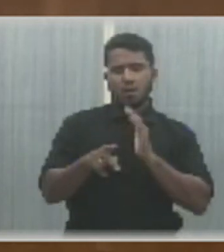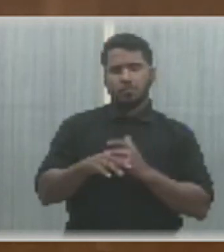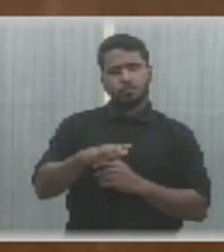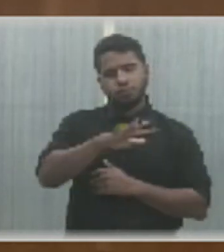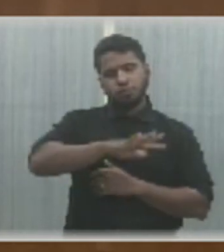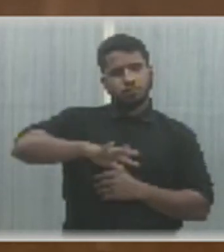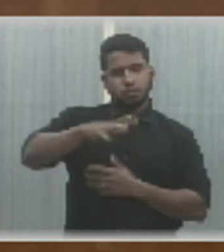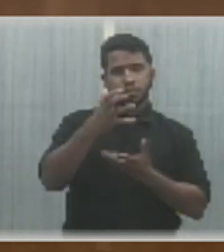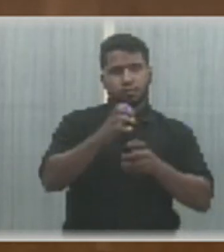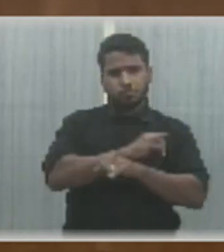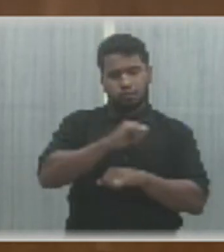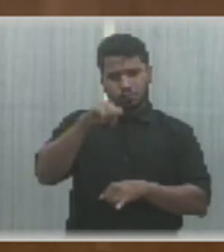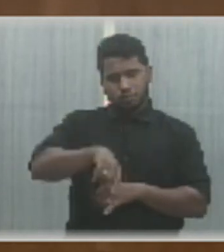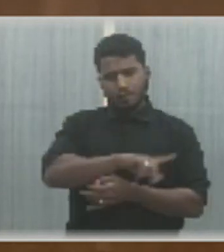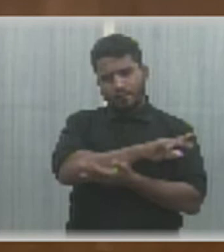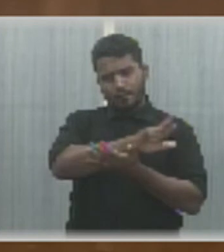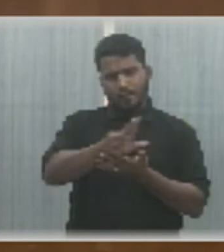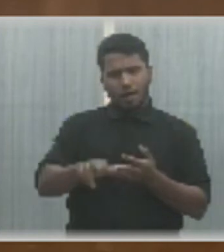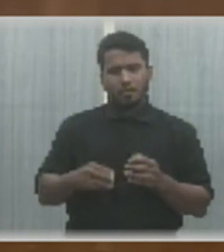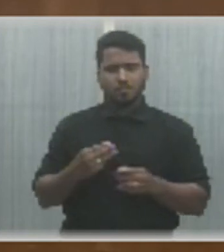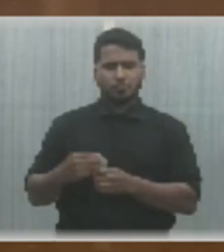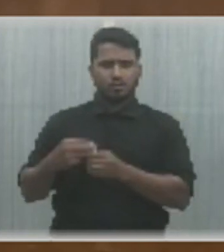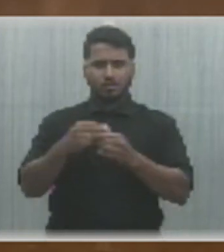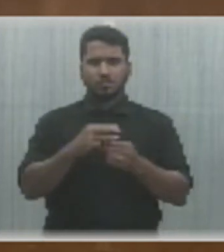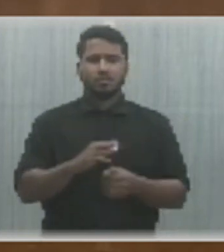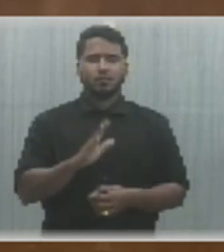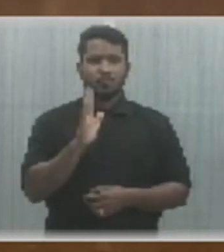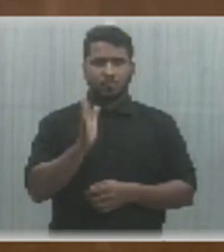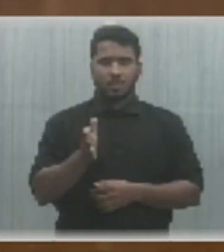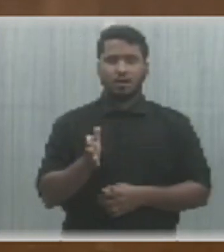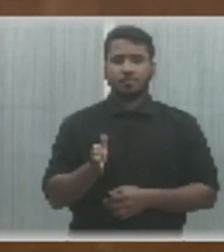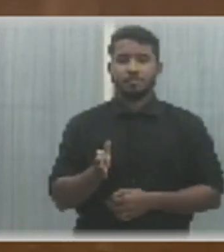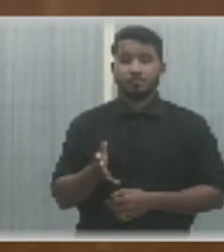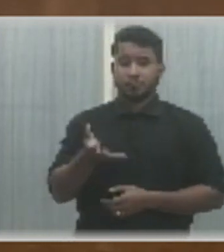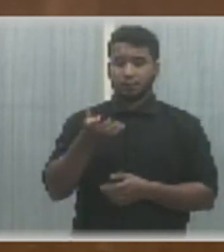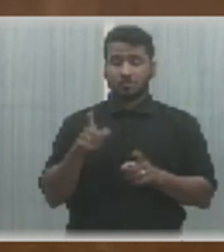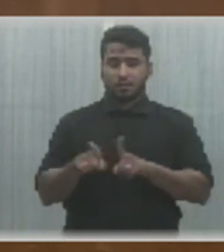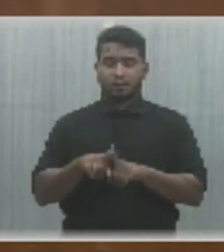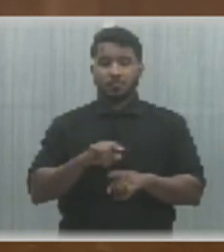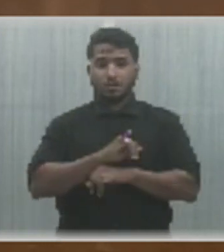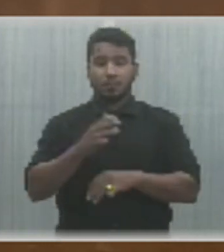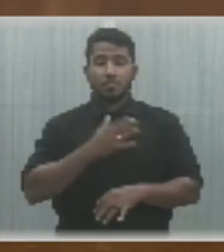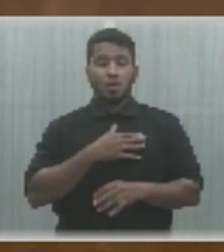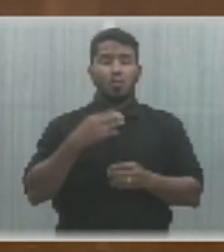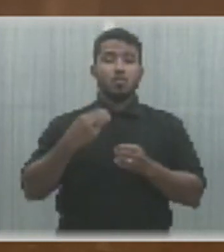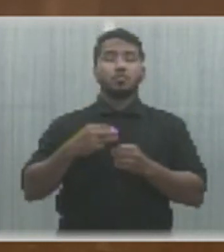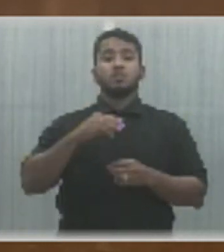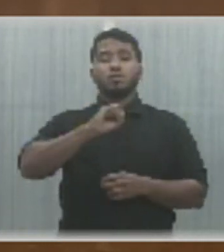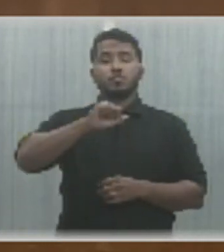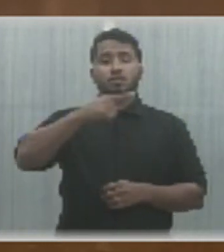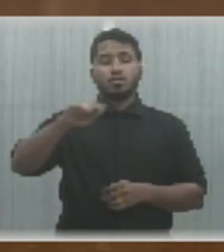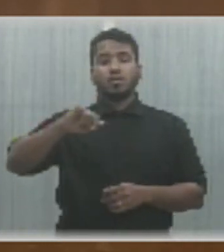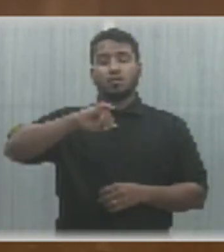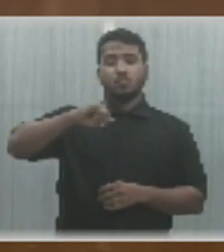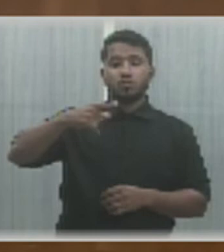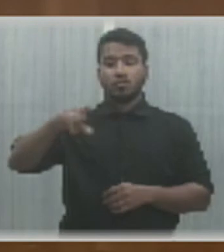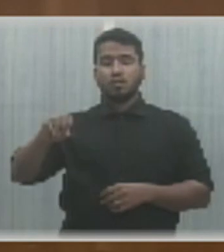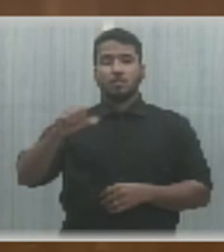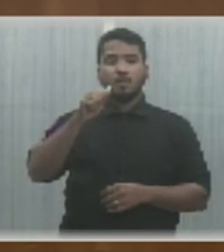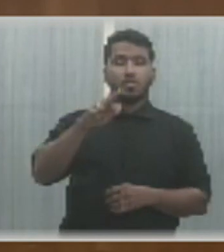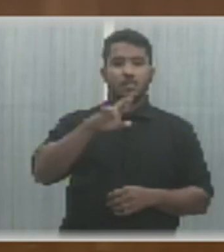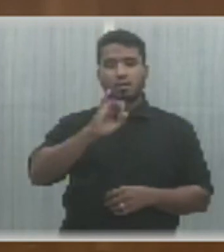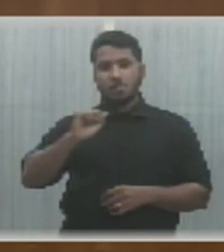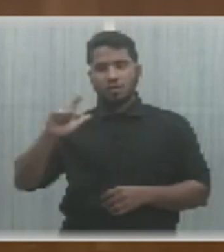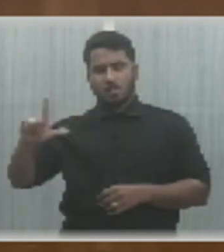quero aqui destacar que foram vários municípios, quero destacar aqui meu município, São João do Arraial, que tomou